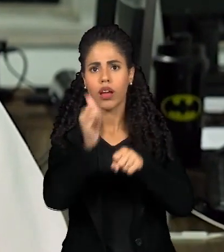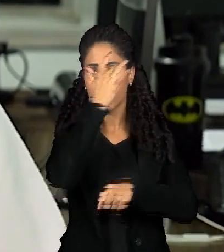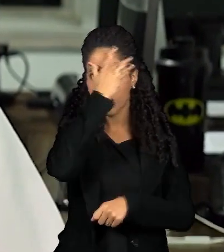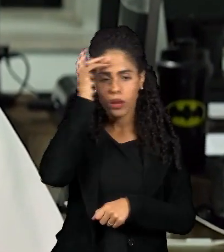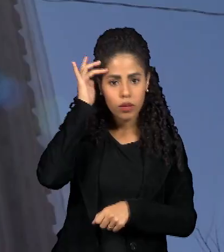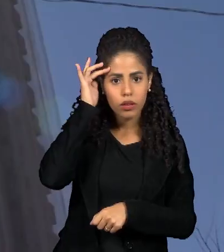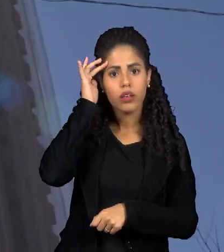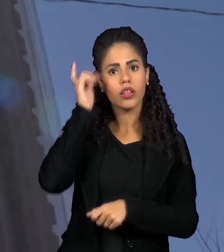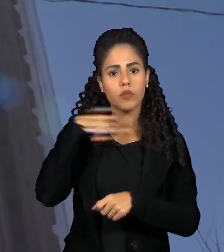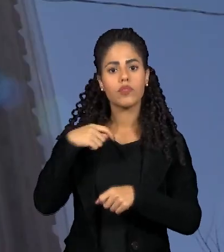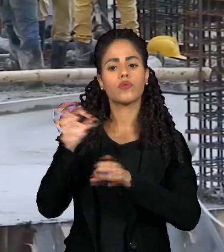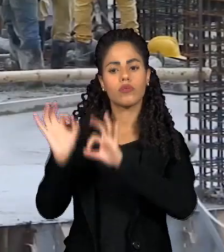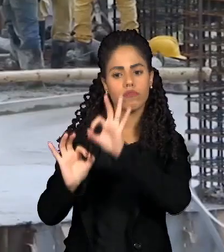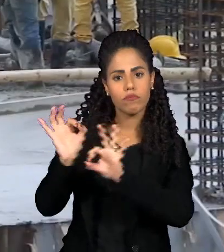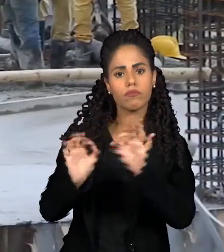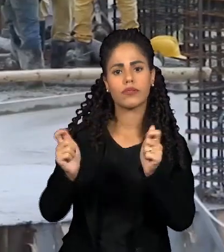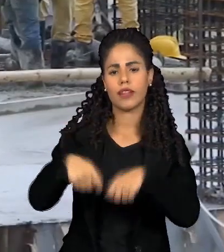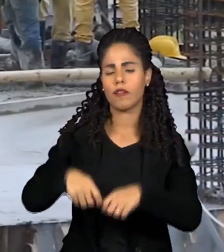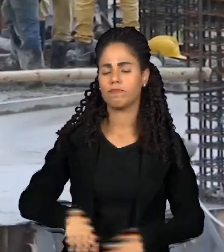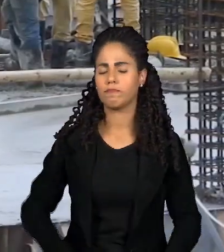estão e produzem no país.